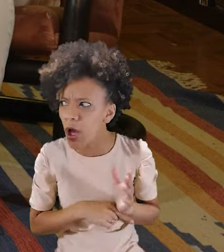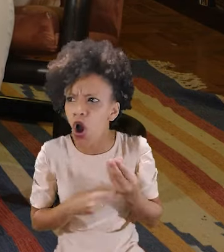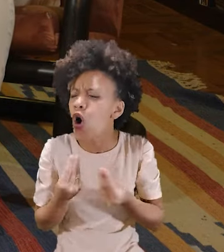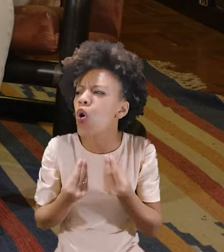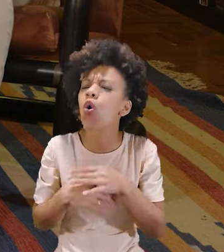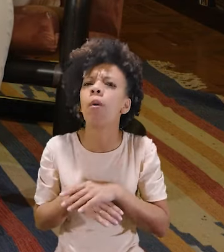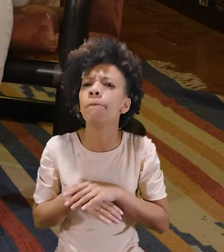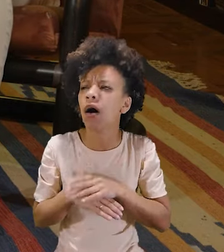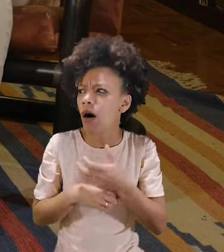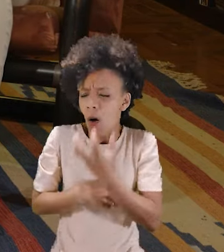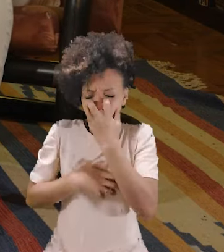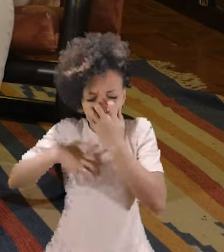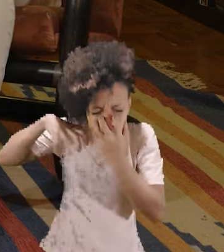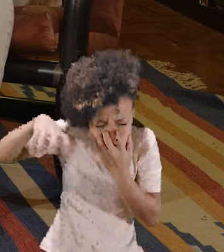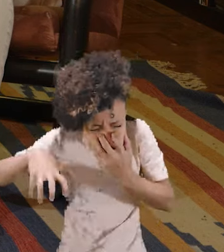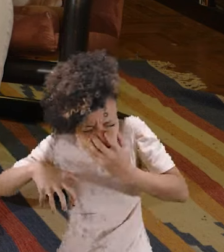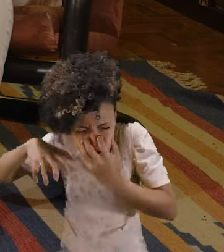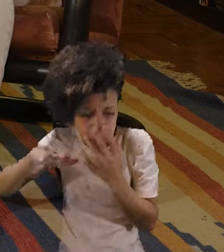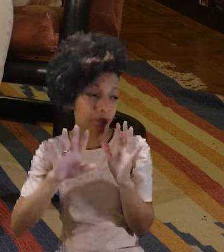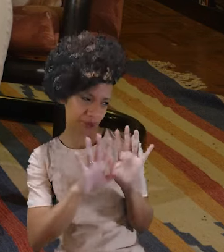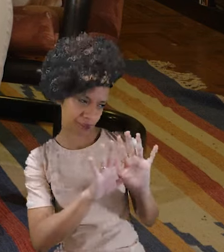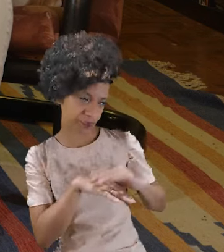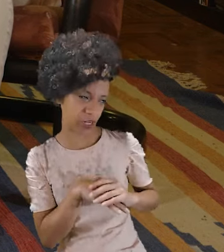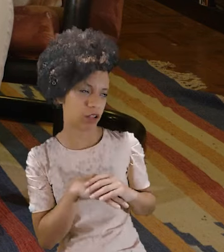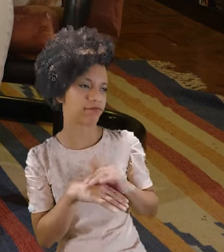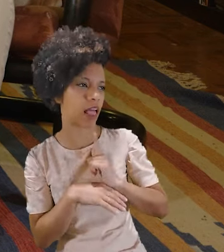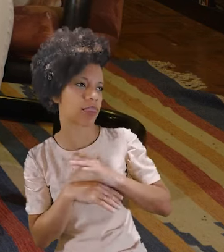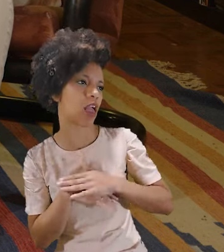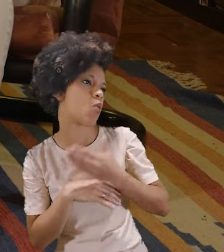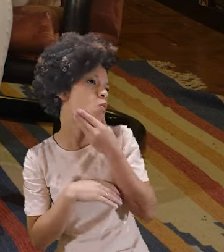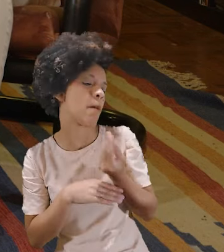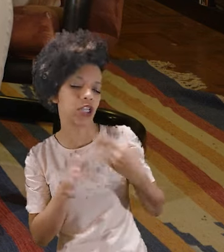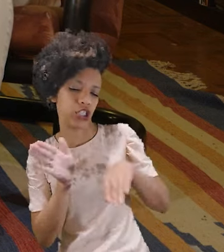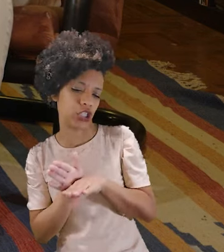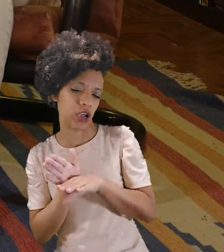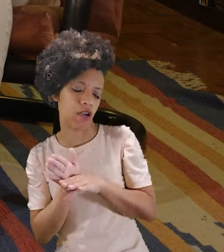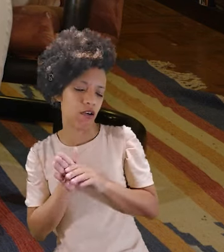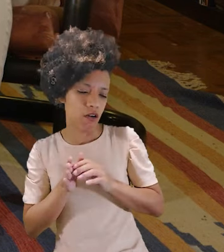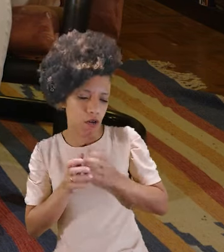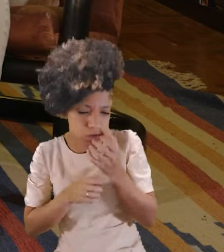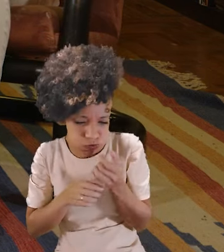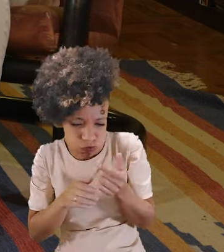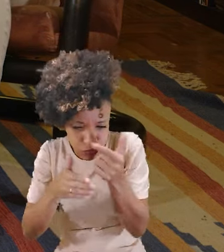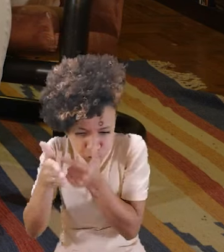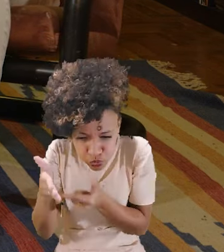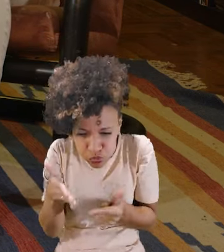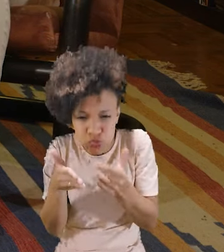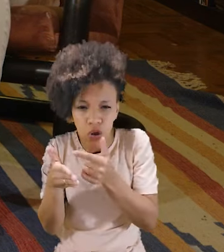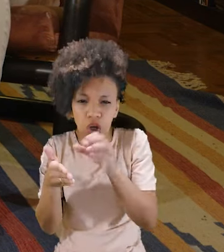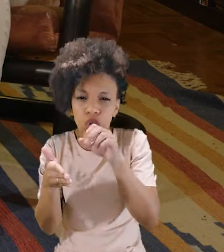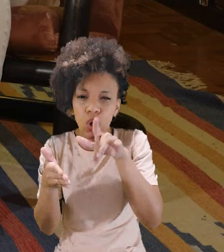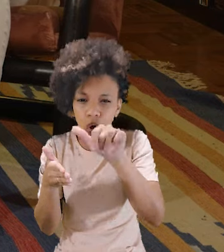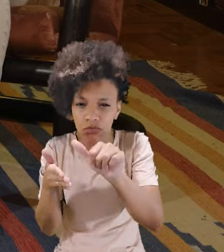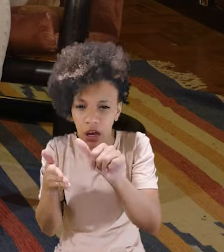só nossa história como é que a história do mergulho a dois é então tipo assim o navio se ela lá do porto de roterdã chegou mergulhador e solta alguma parada